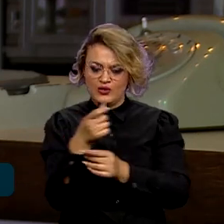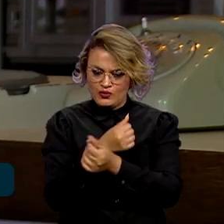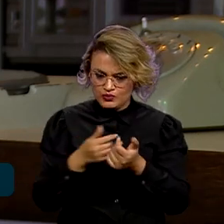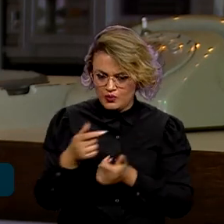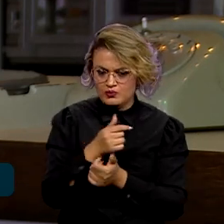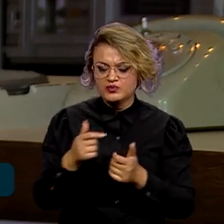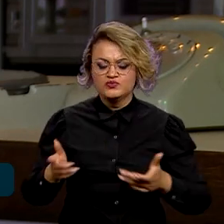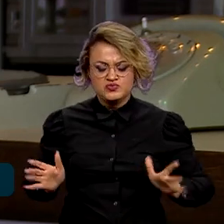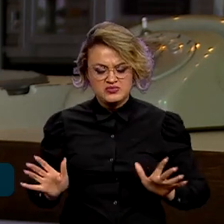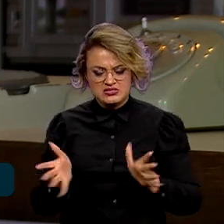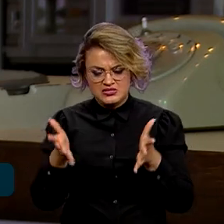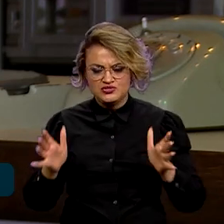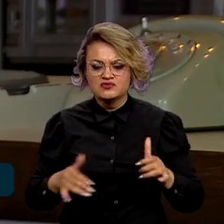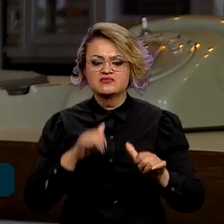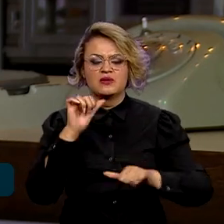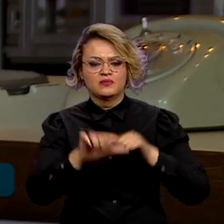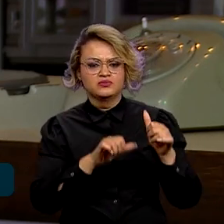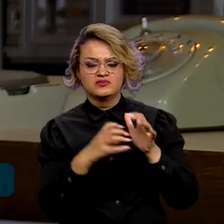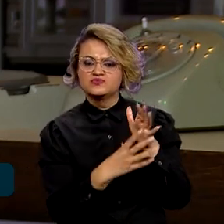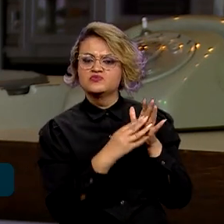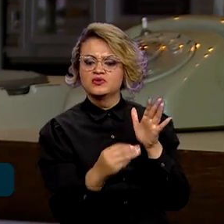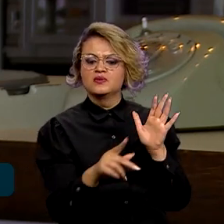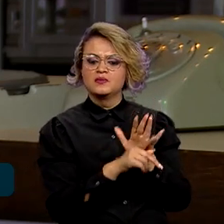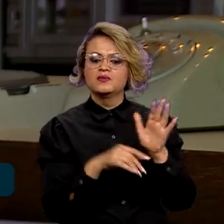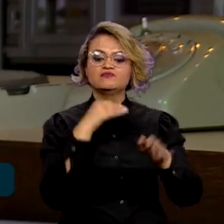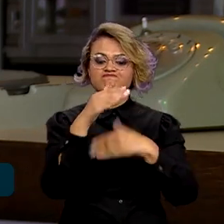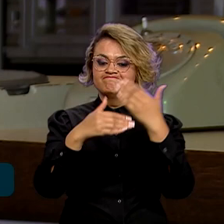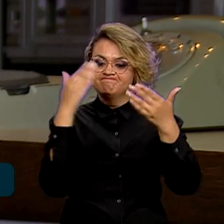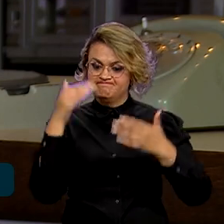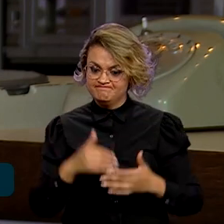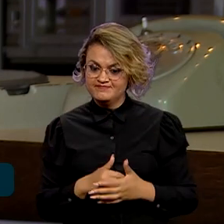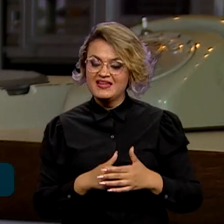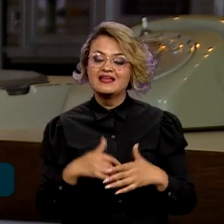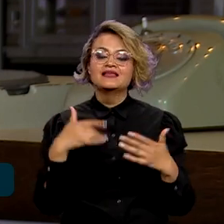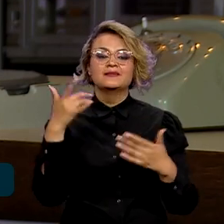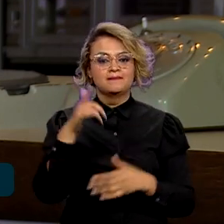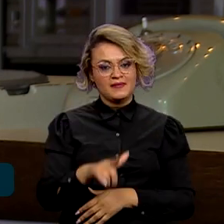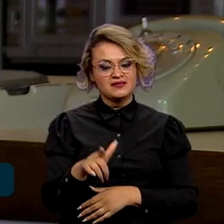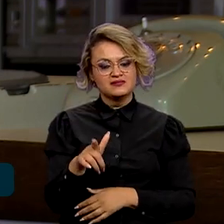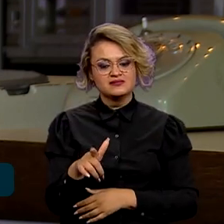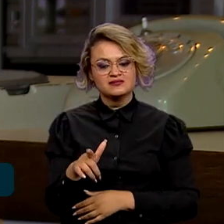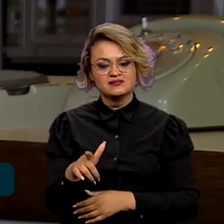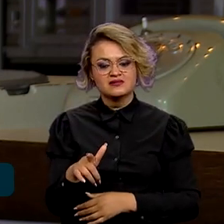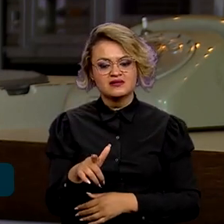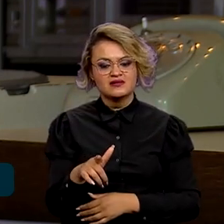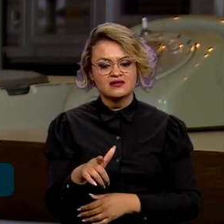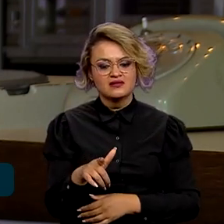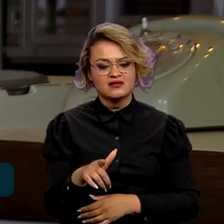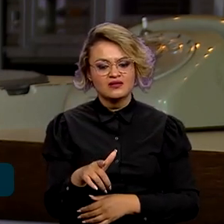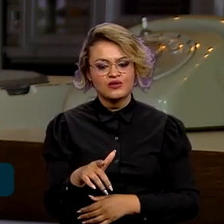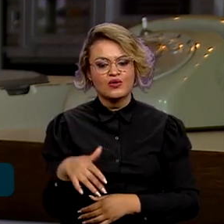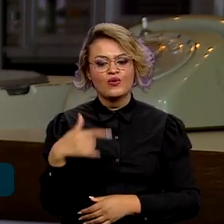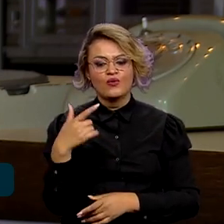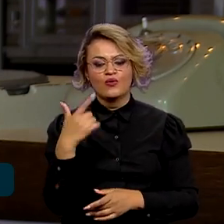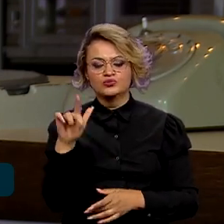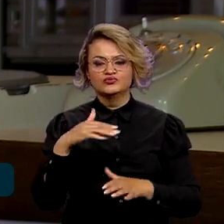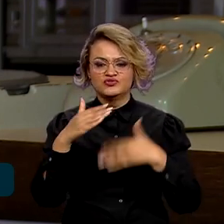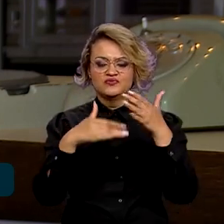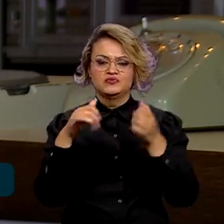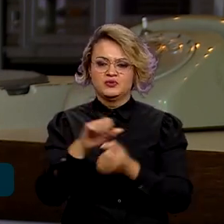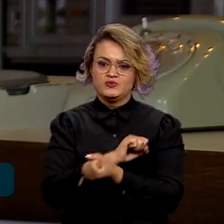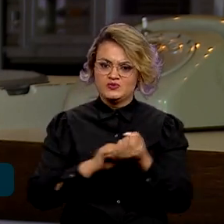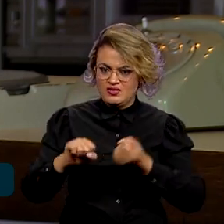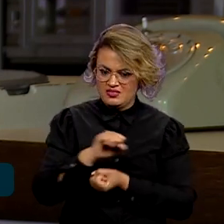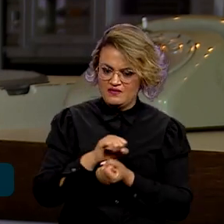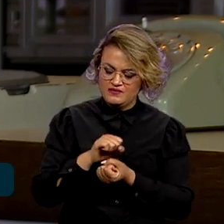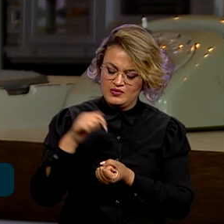os incentivos para a mudança do modelo de desenvolvimento. E ainda o eixo do desenvolvimento sustentável,